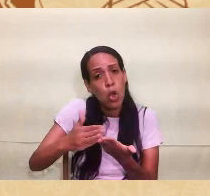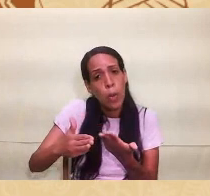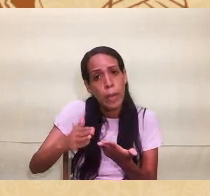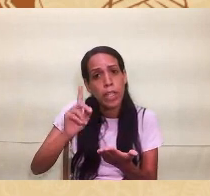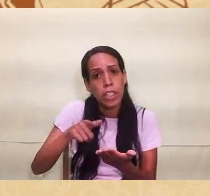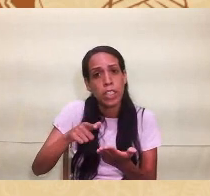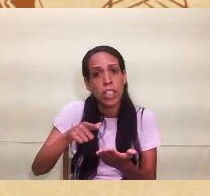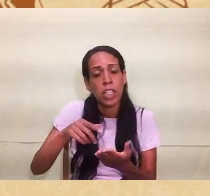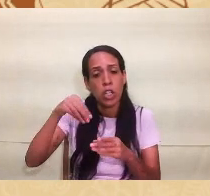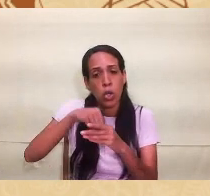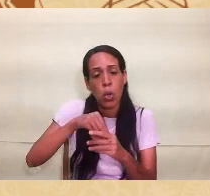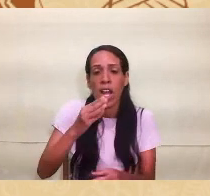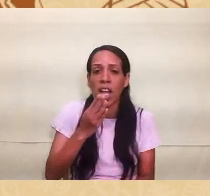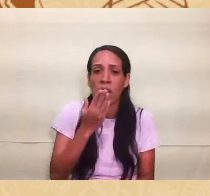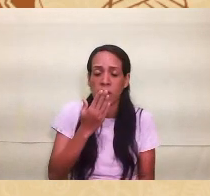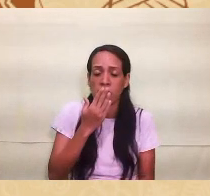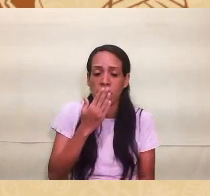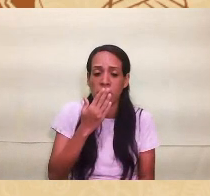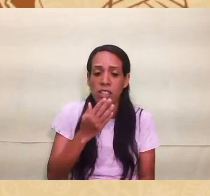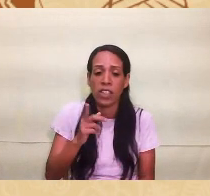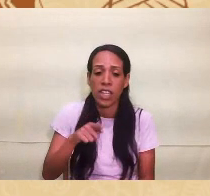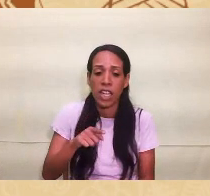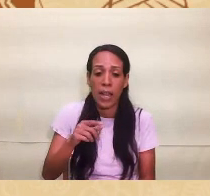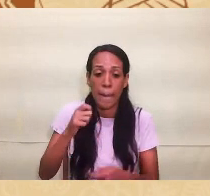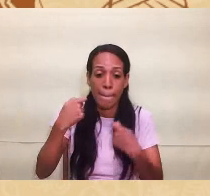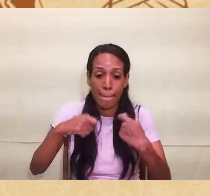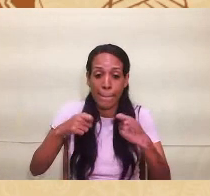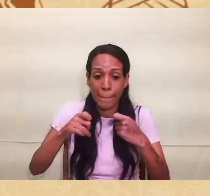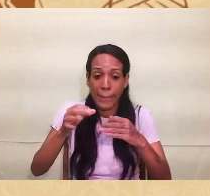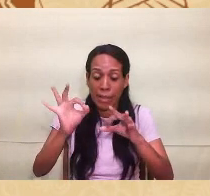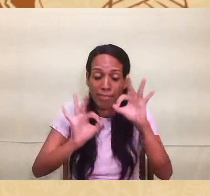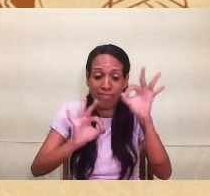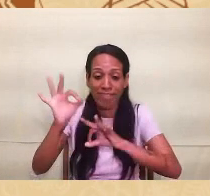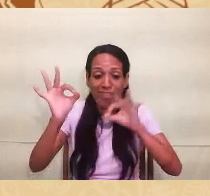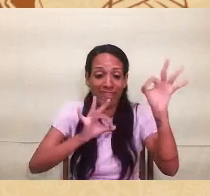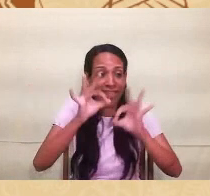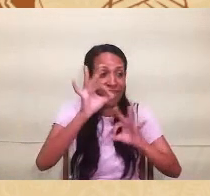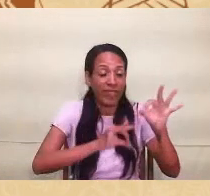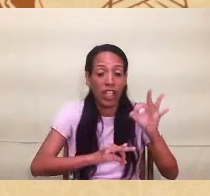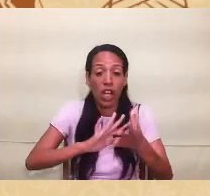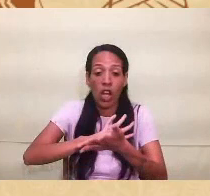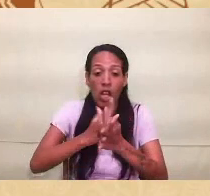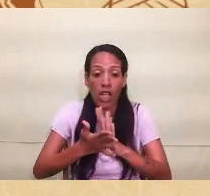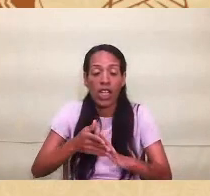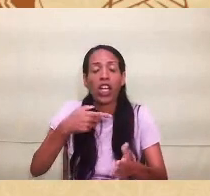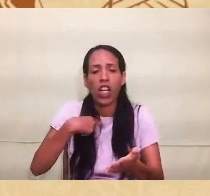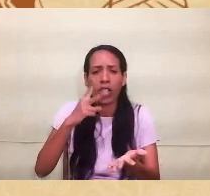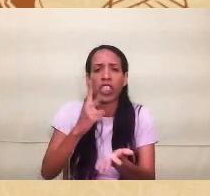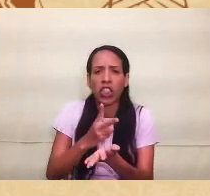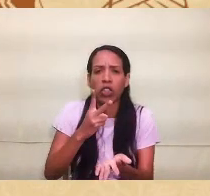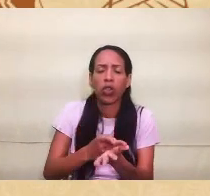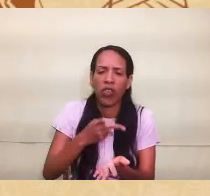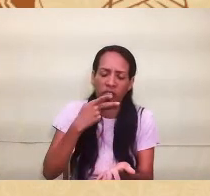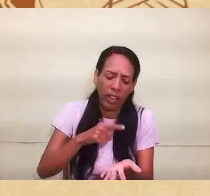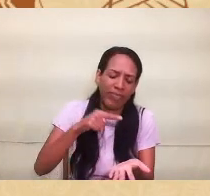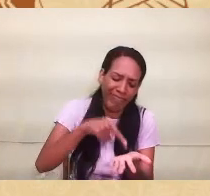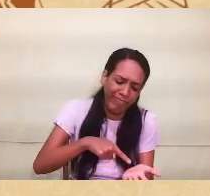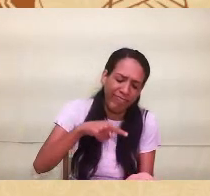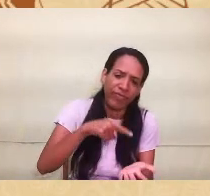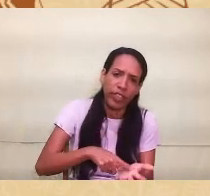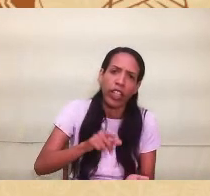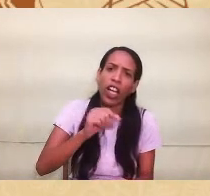indígena, são desejáveis e estruturais, não só o racismo. Eu vou insistir muito nessa tecla, porque a gente está